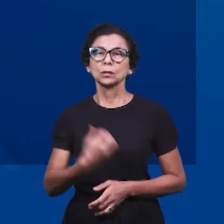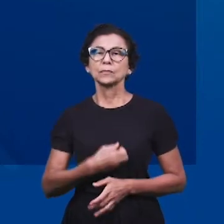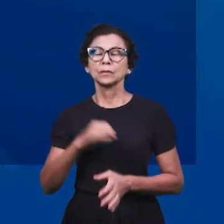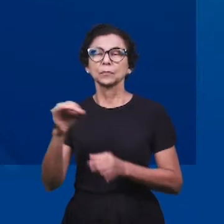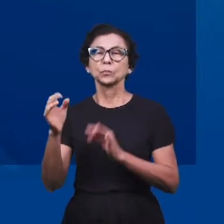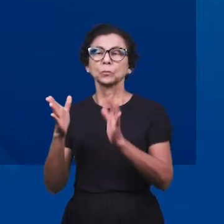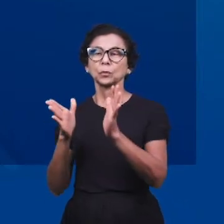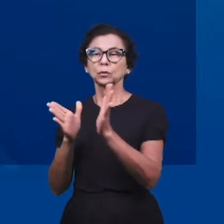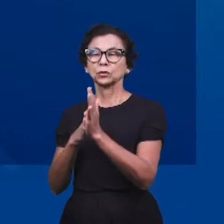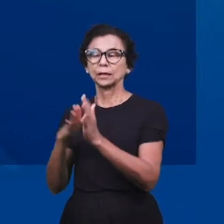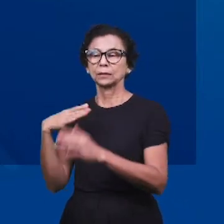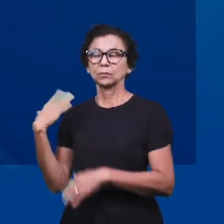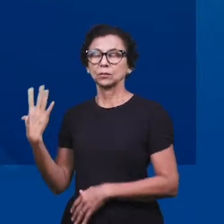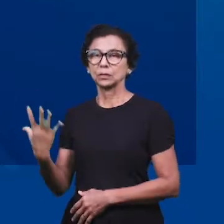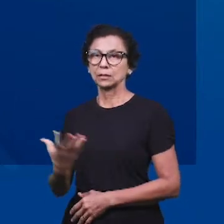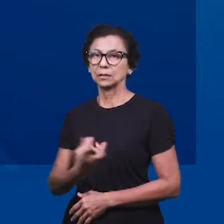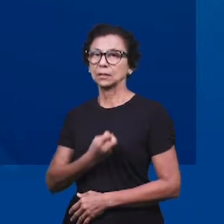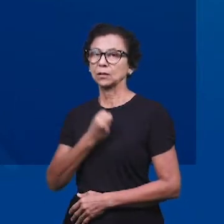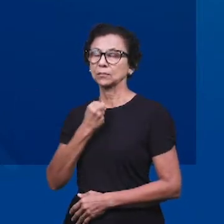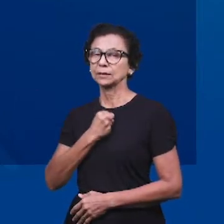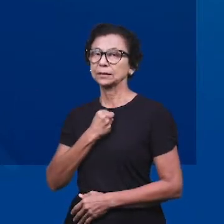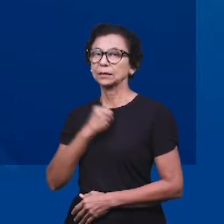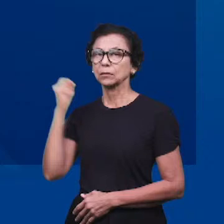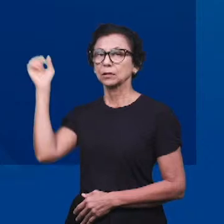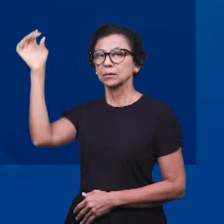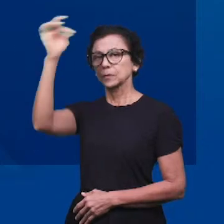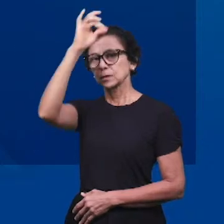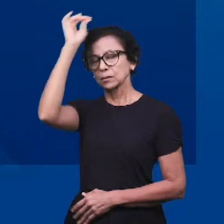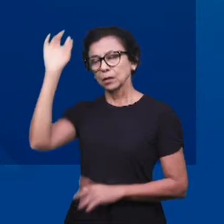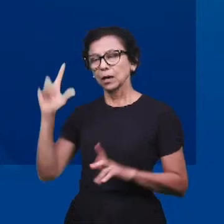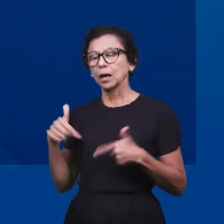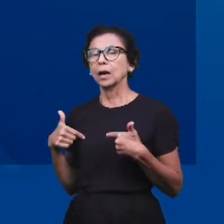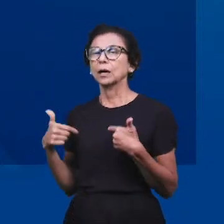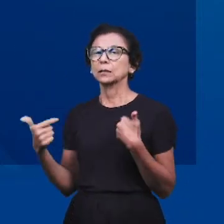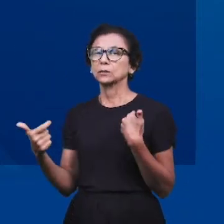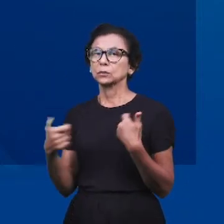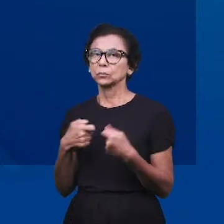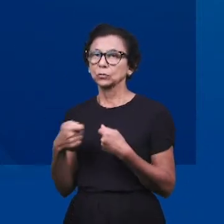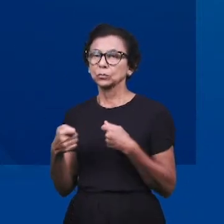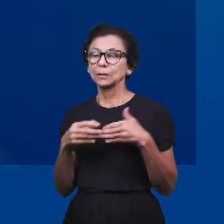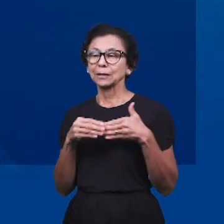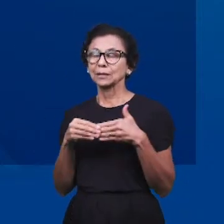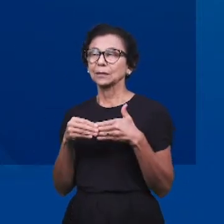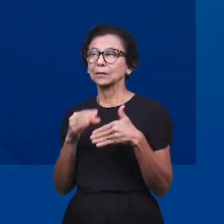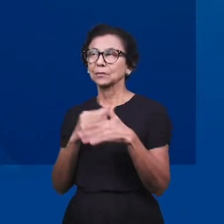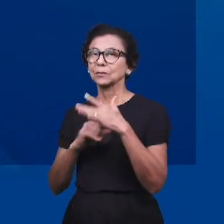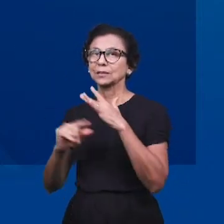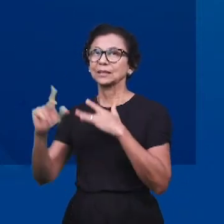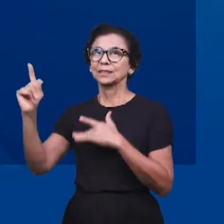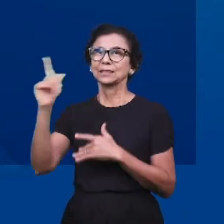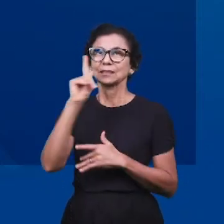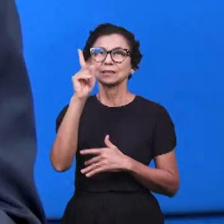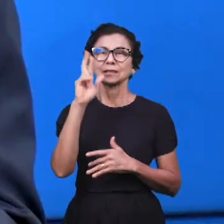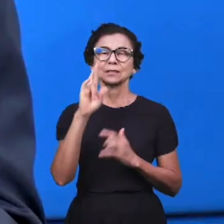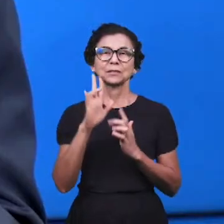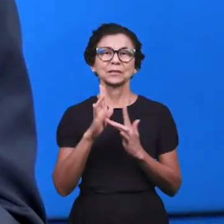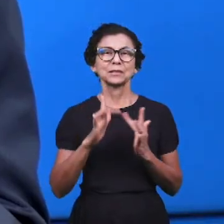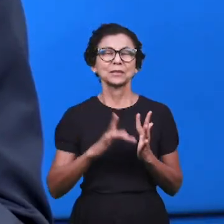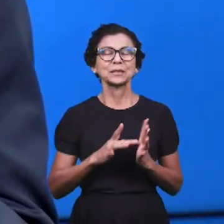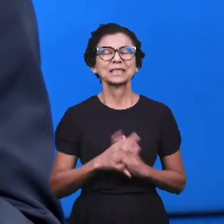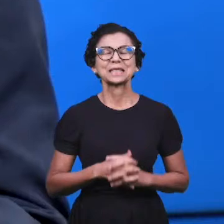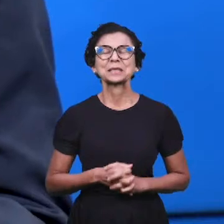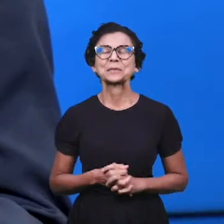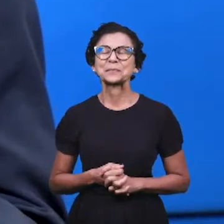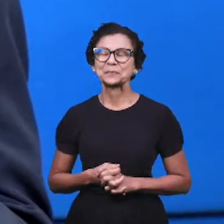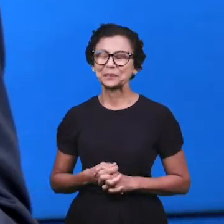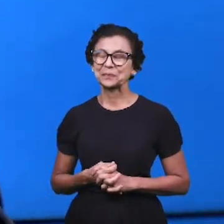redentora, onde o Espírito Santo age e nos conduz à vida eterna. A paz do Senhor Jesus. Amém, irmã